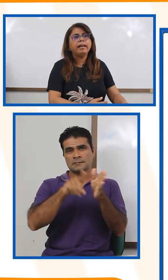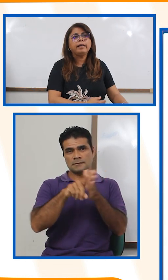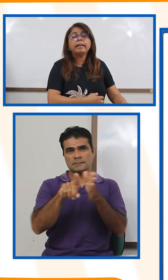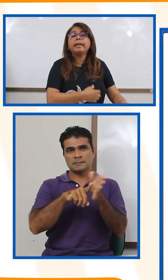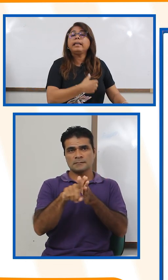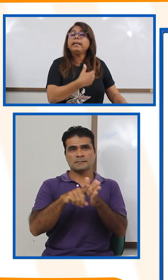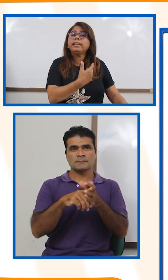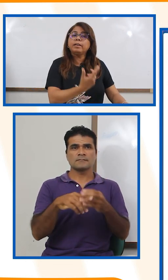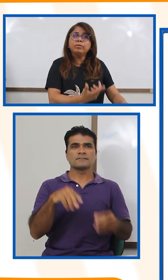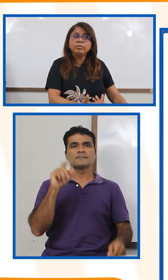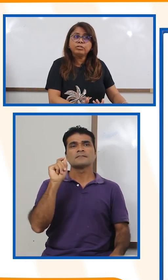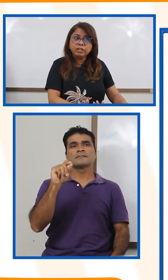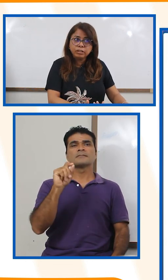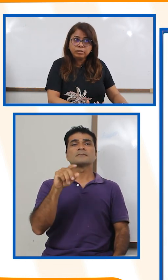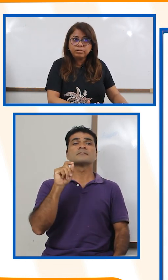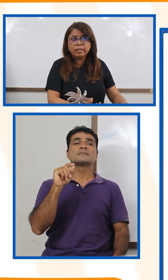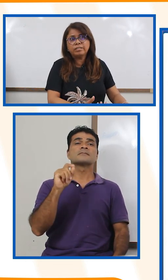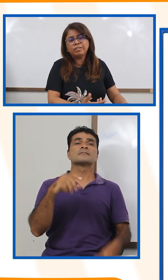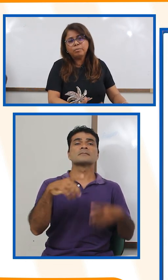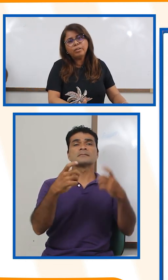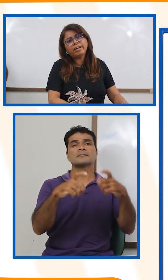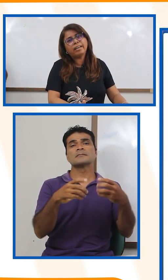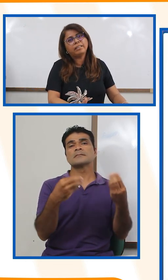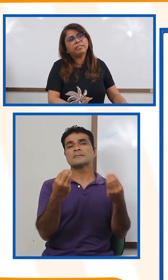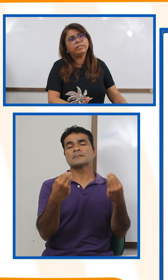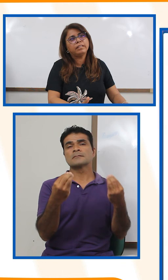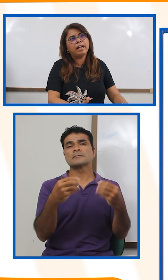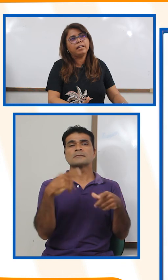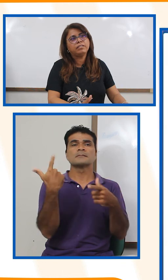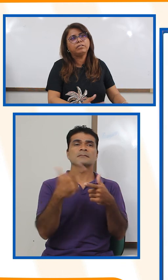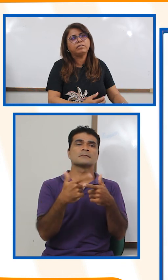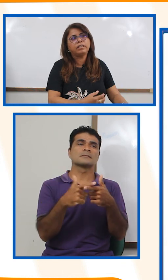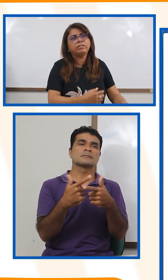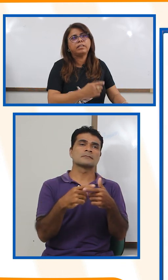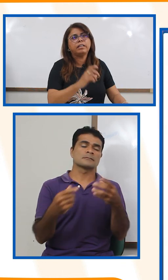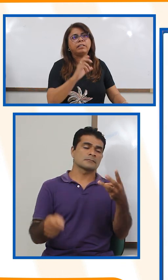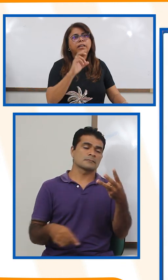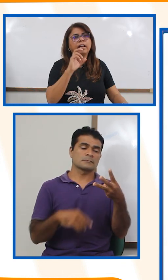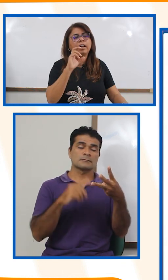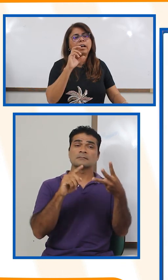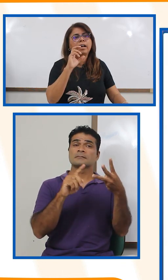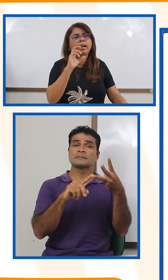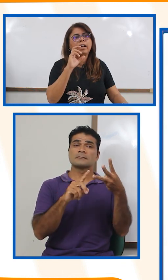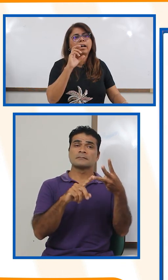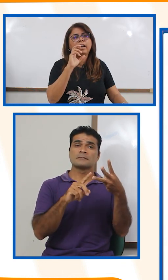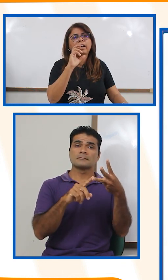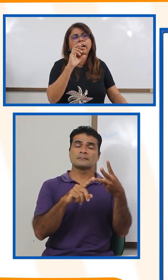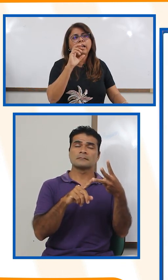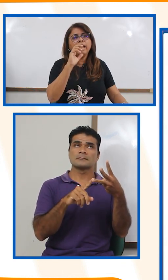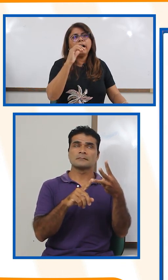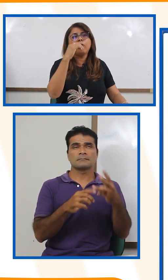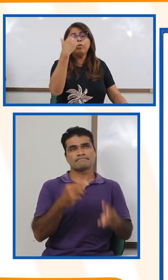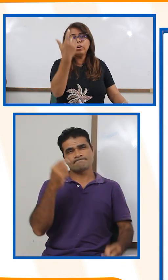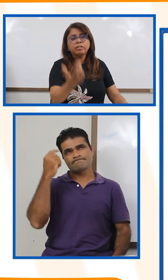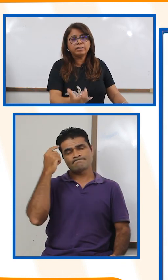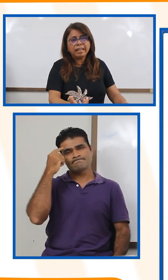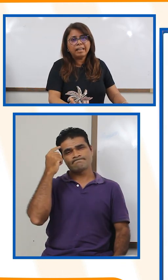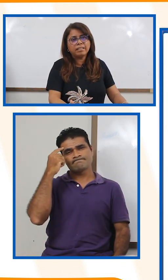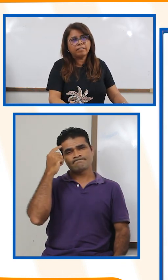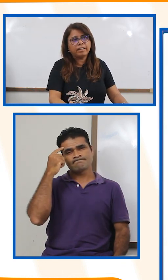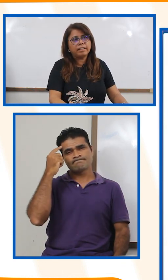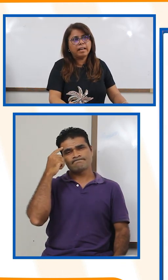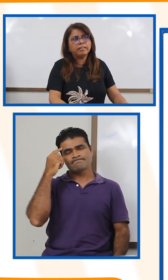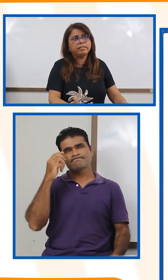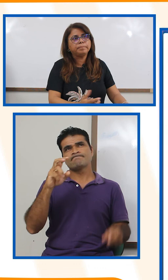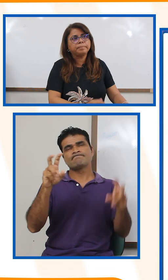tá? Crie um título que estimule a criatividade, ou seja, que a